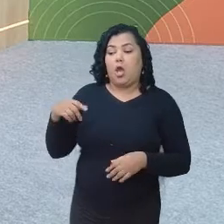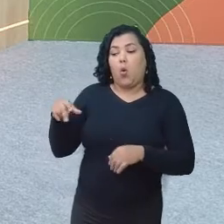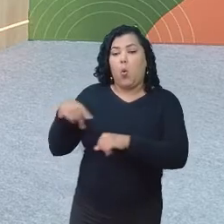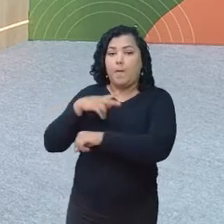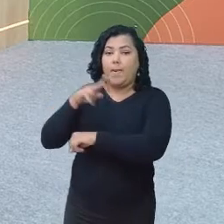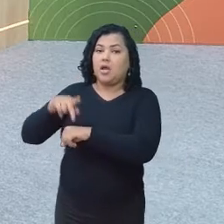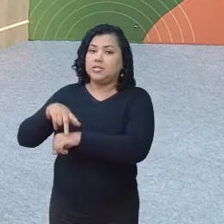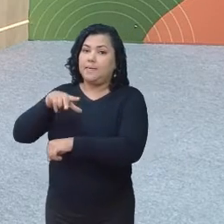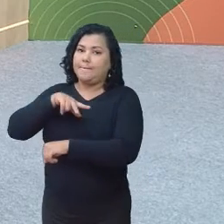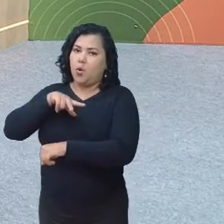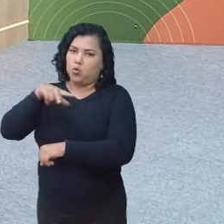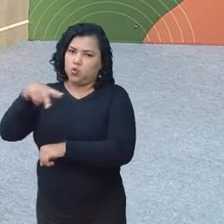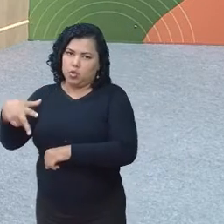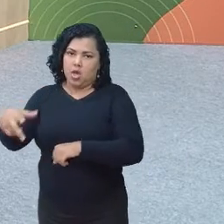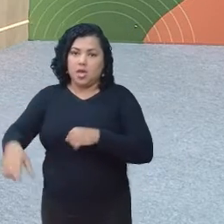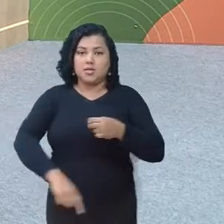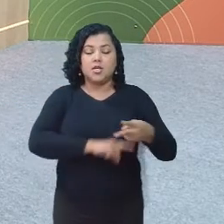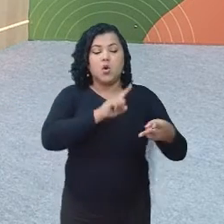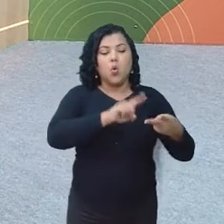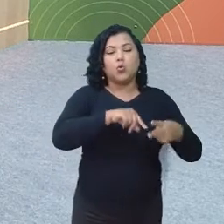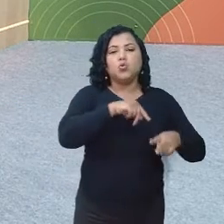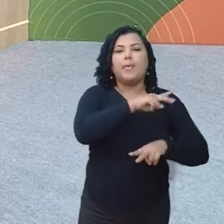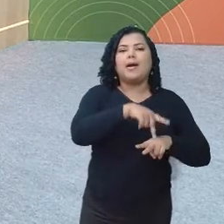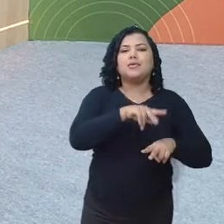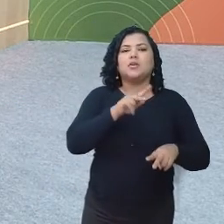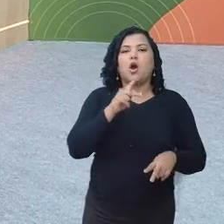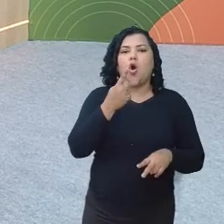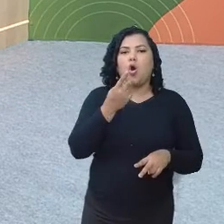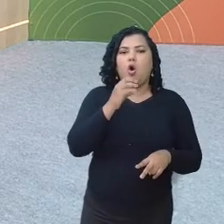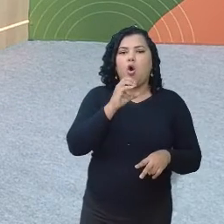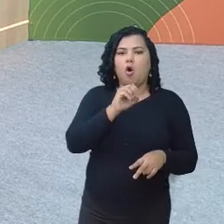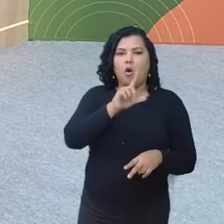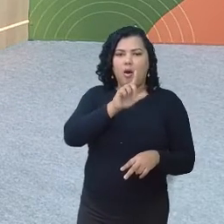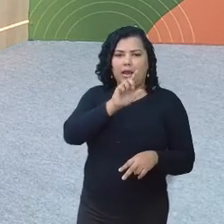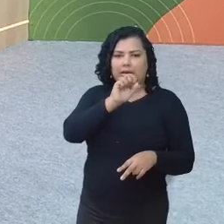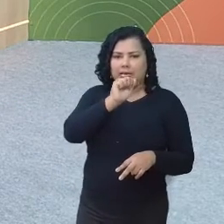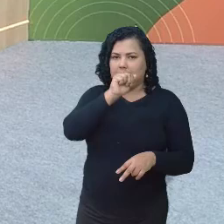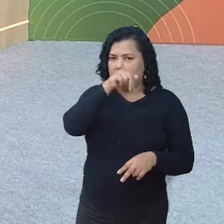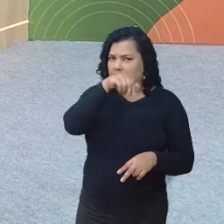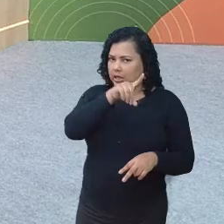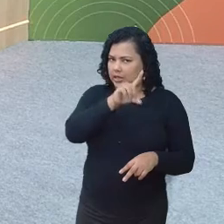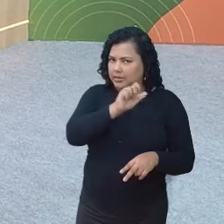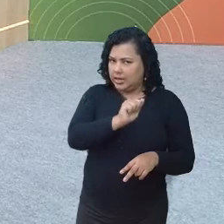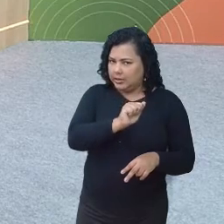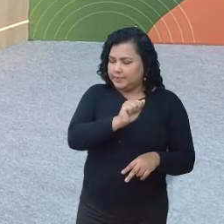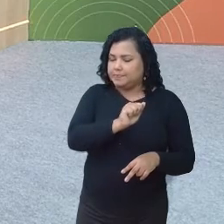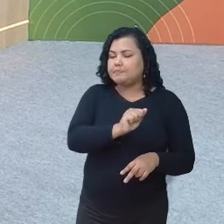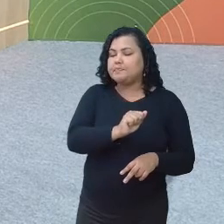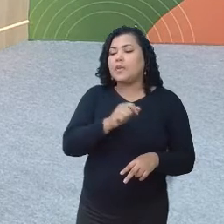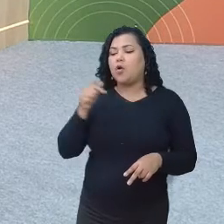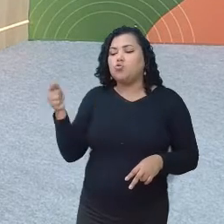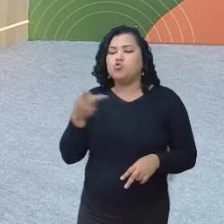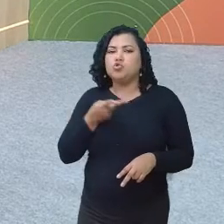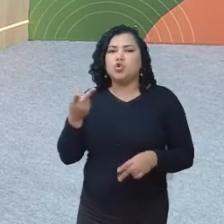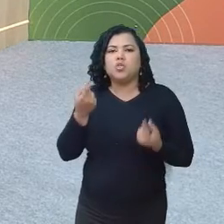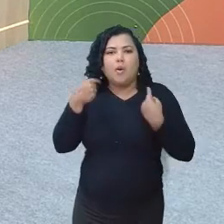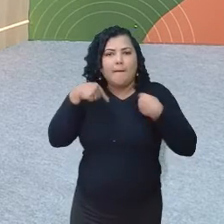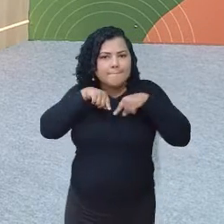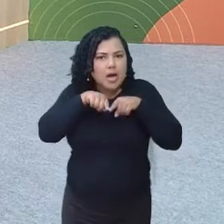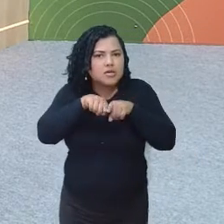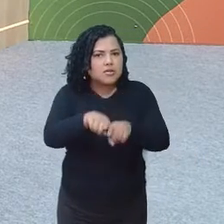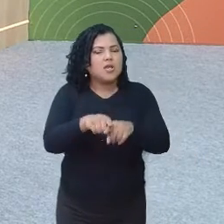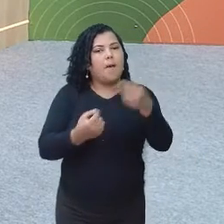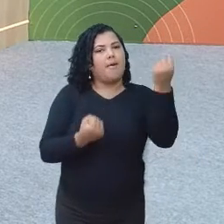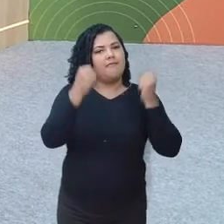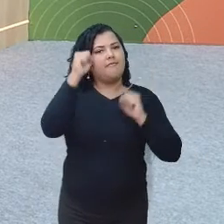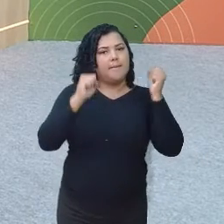e holandeses. Então, como é que isso acontecia? Portugal dominava a técnica de produção do açúcar.